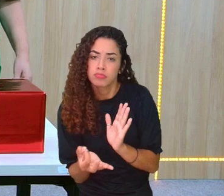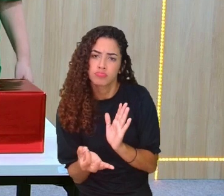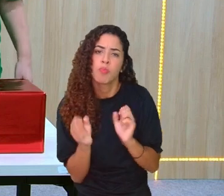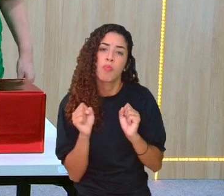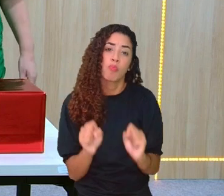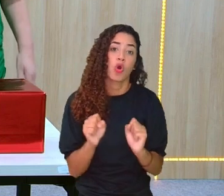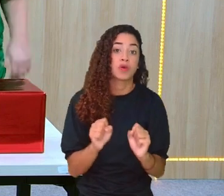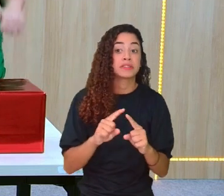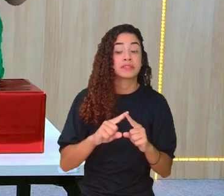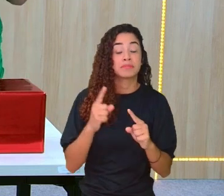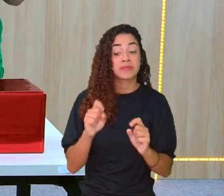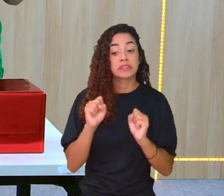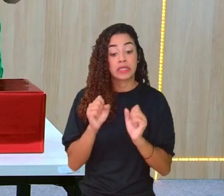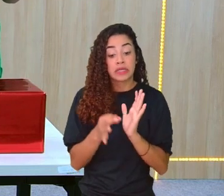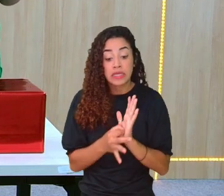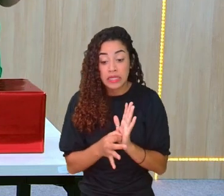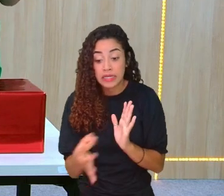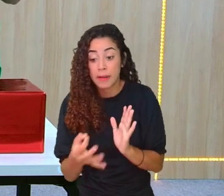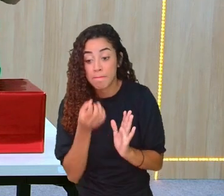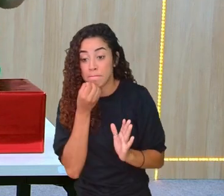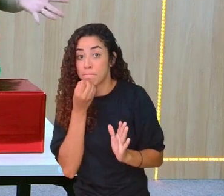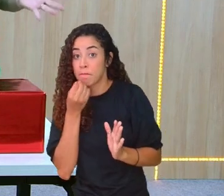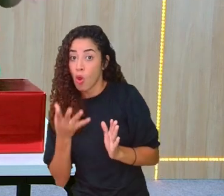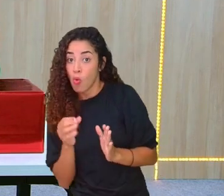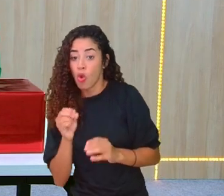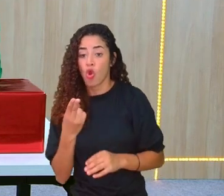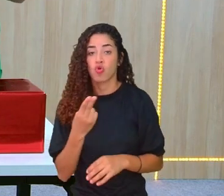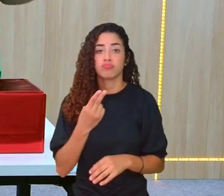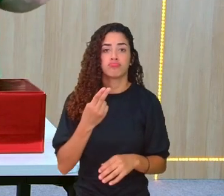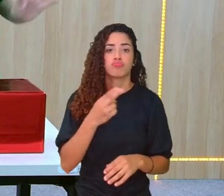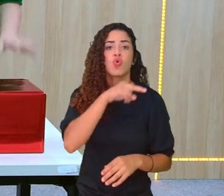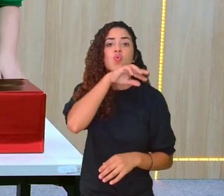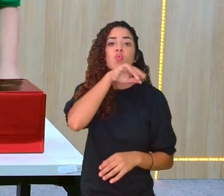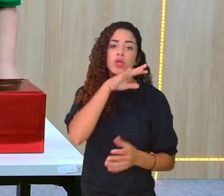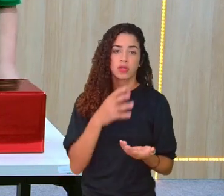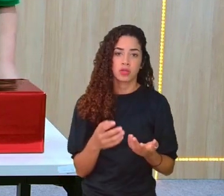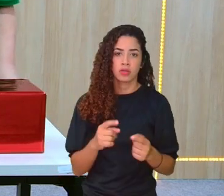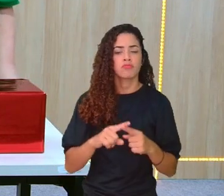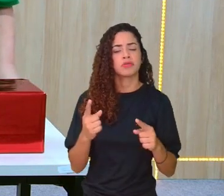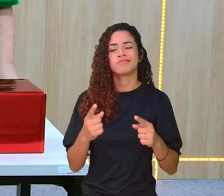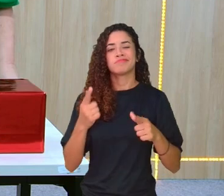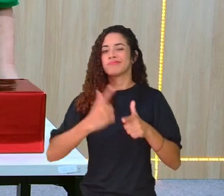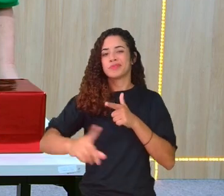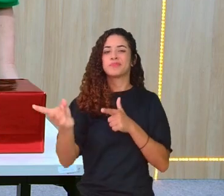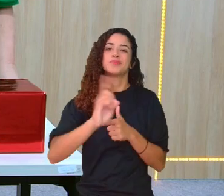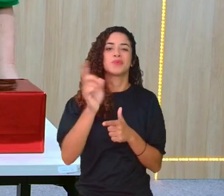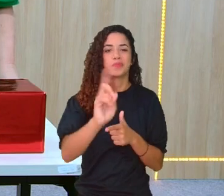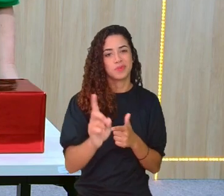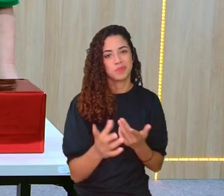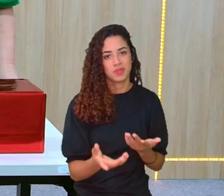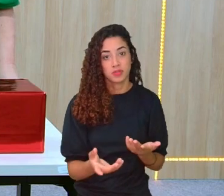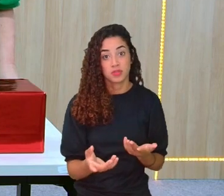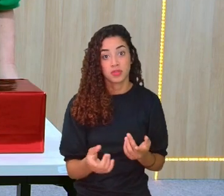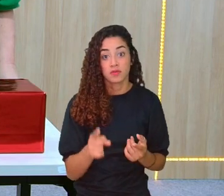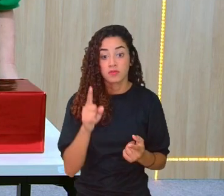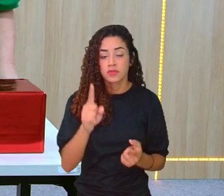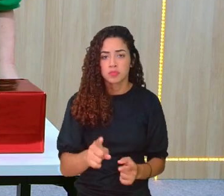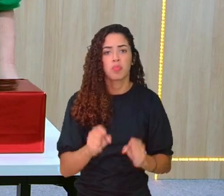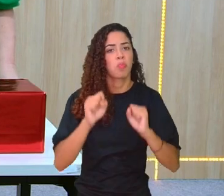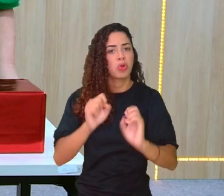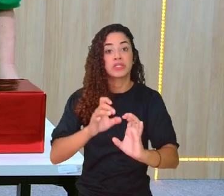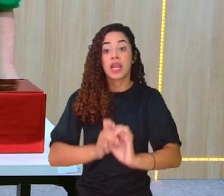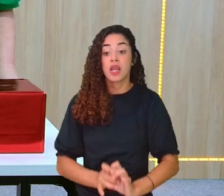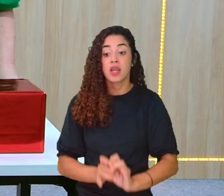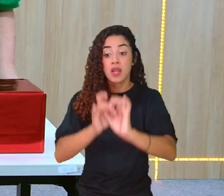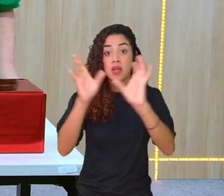que crítica tanto é boa quanto é uma crítica negativa. Não tem problema. Vocês estão abertos o